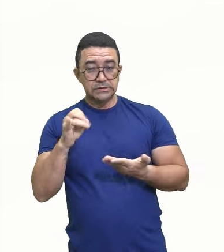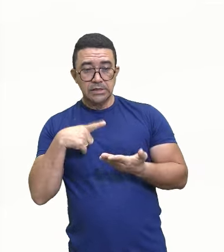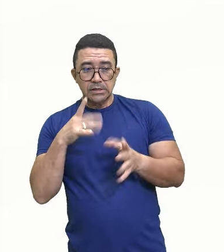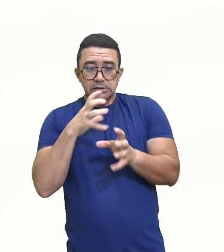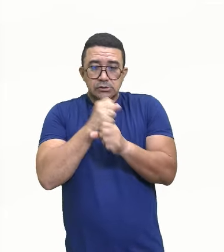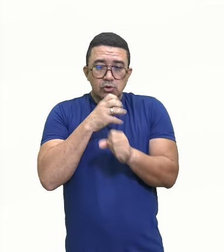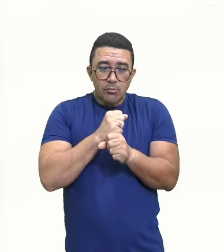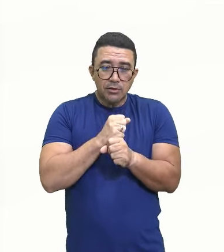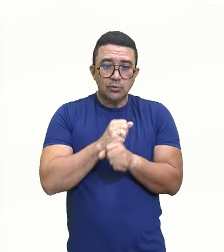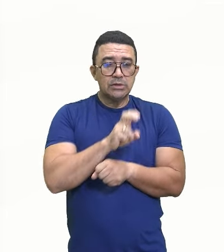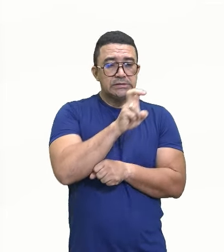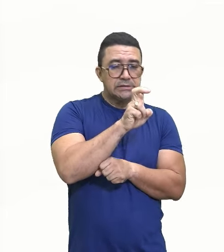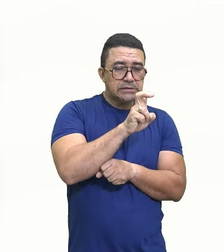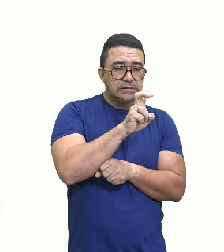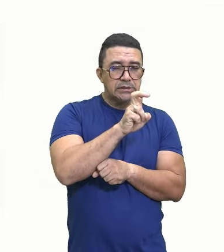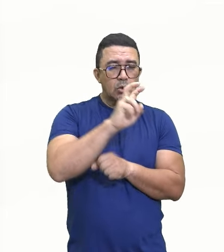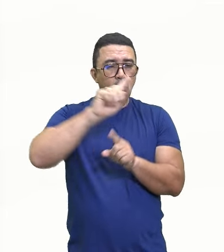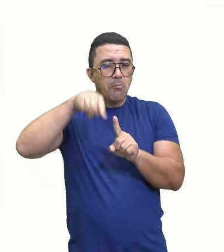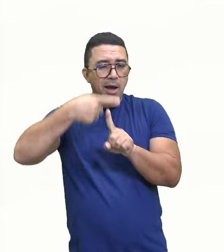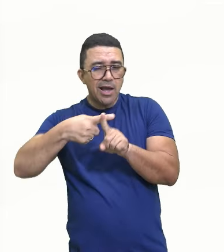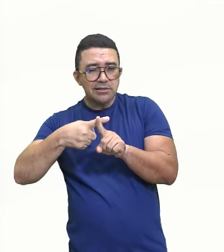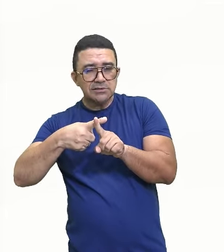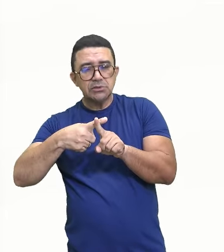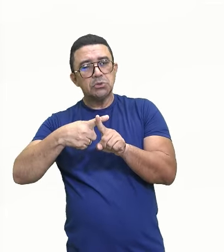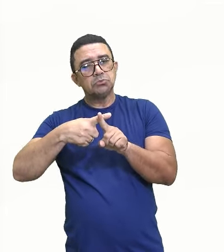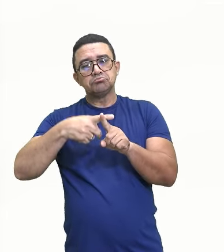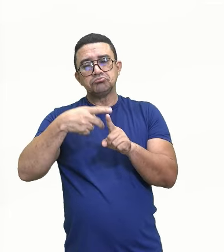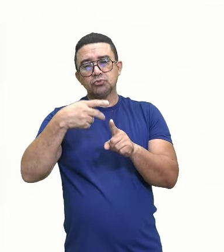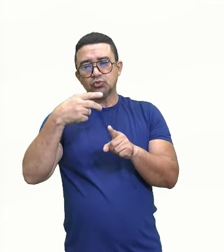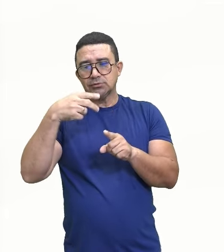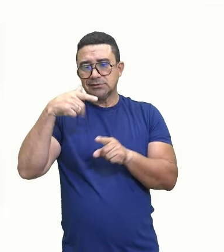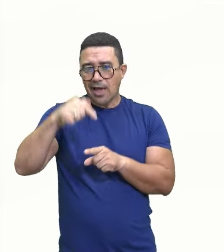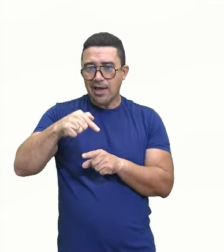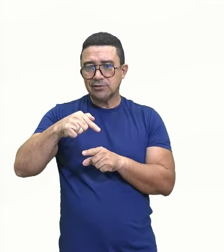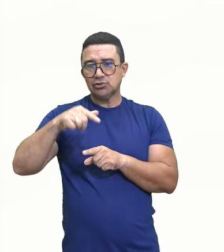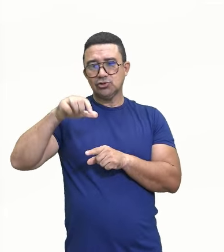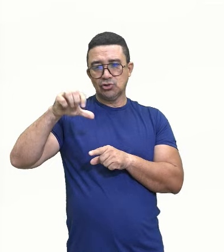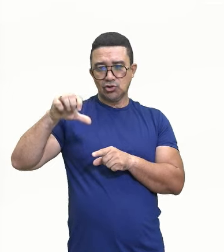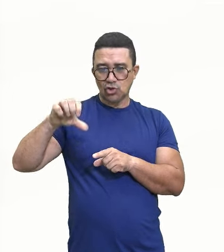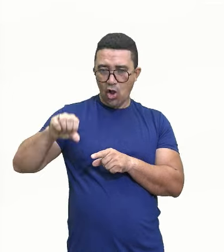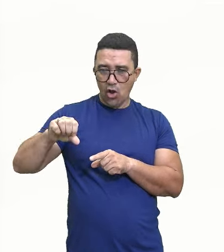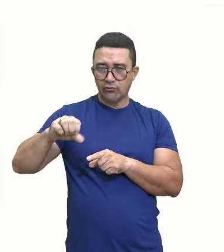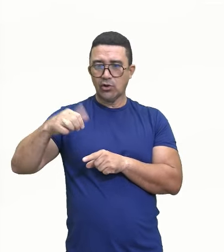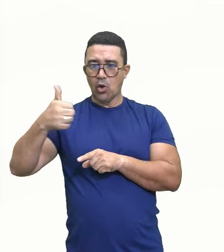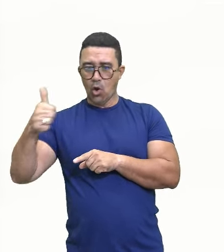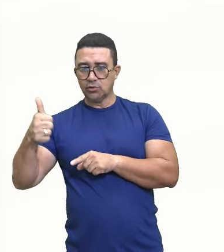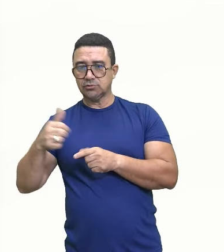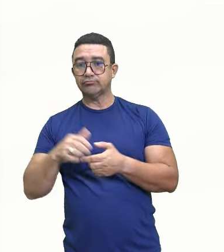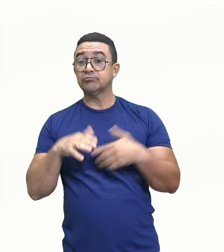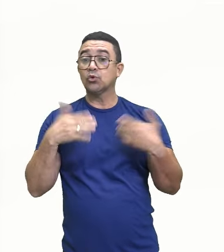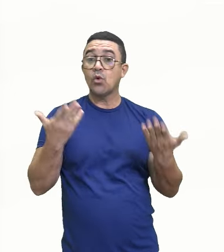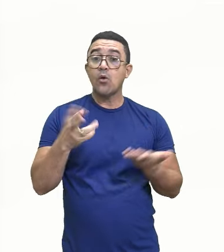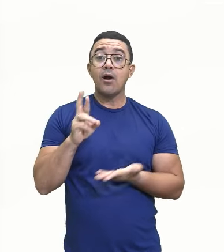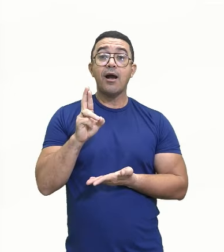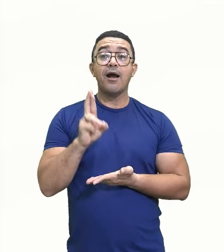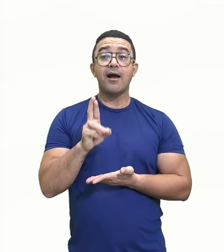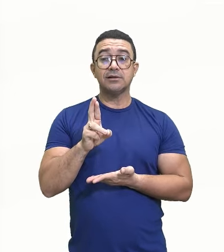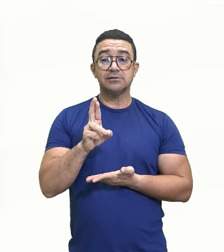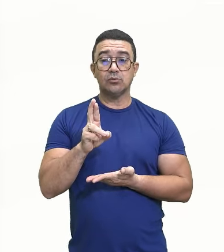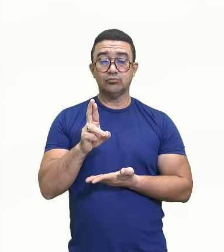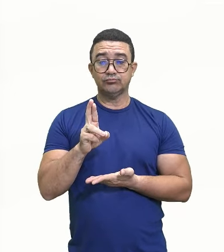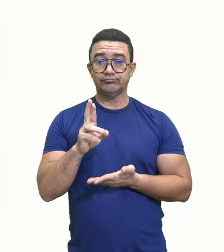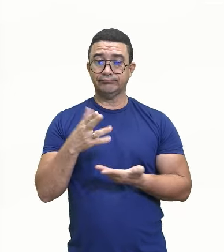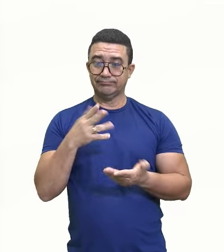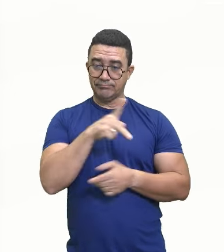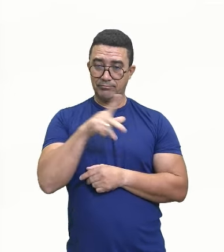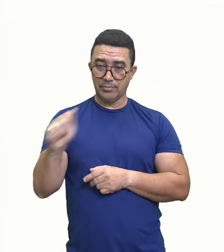que 5 mais algum número dá 7, mais algum número dá 9, mais o número dá 11. Qual é a razão, então,